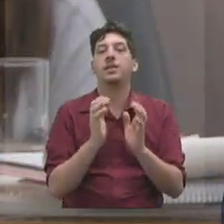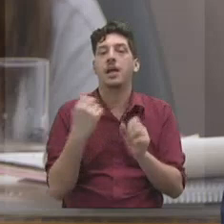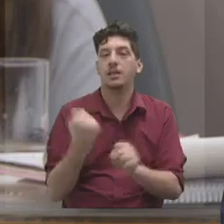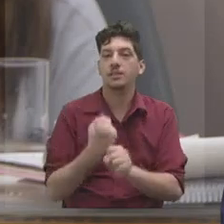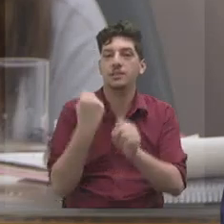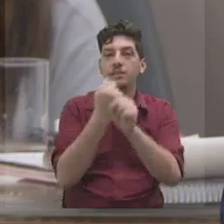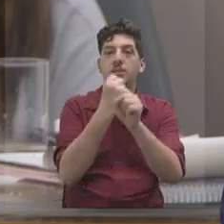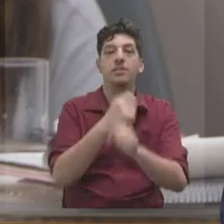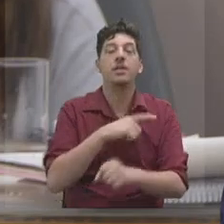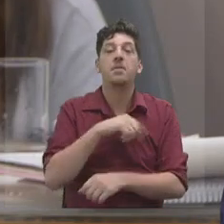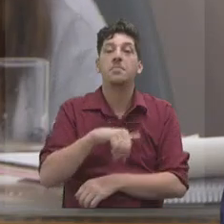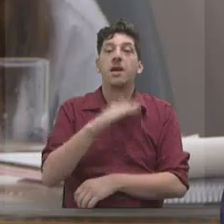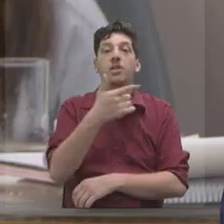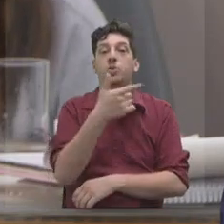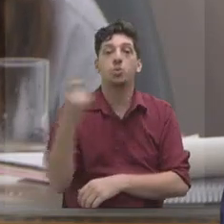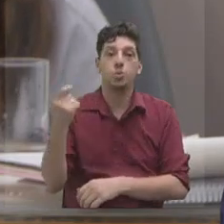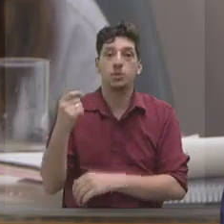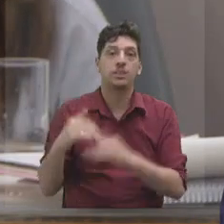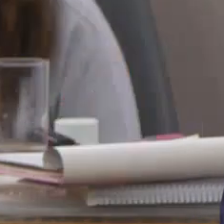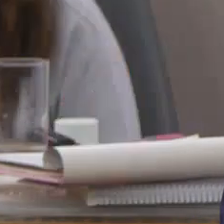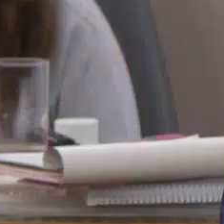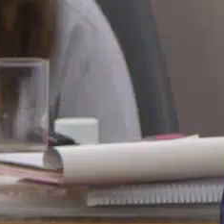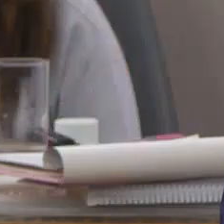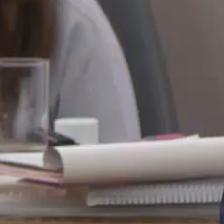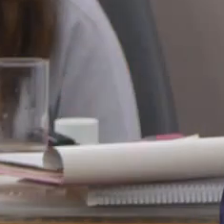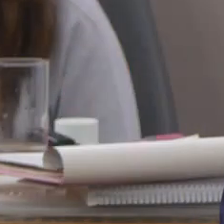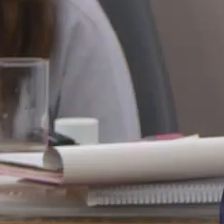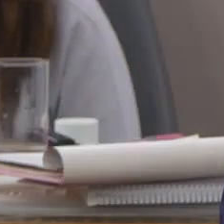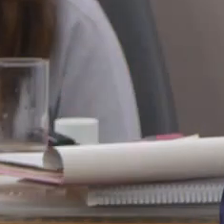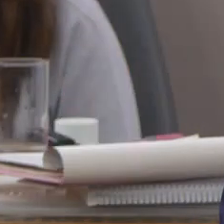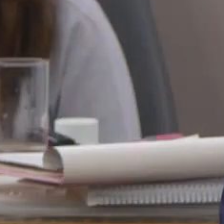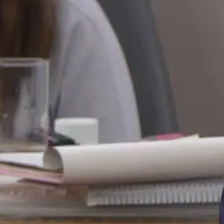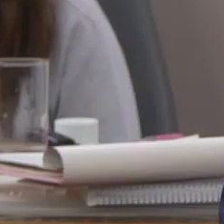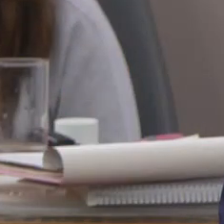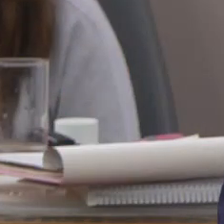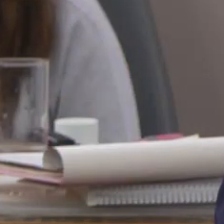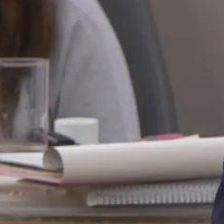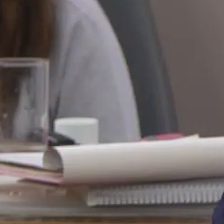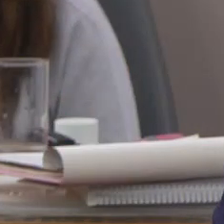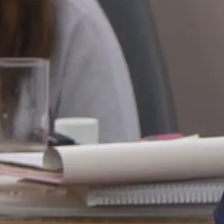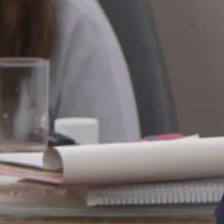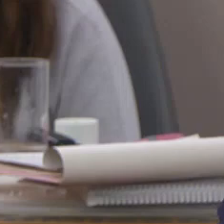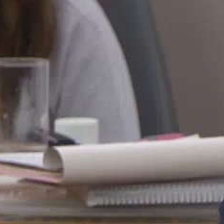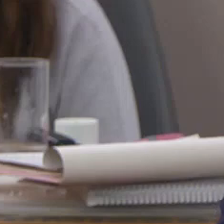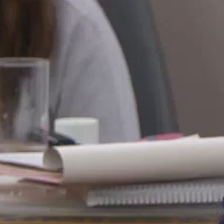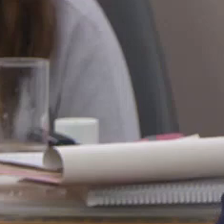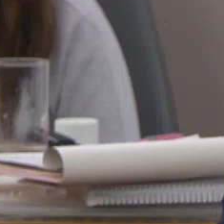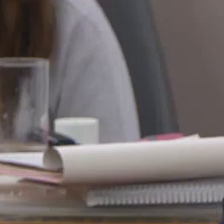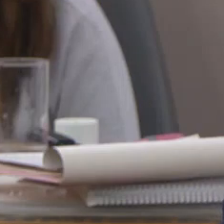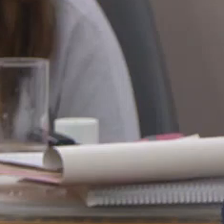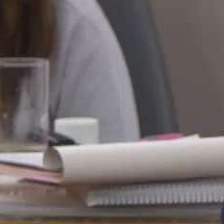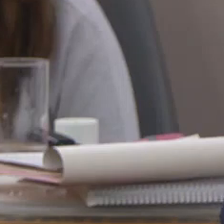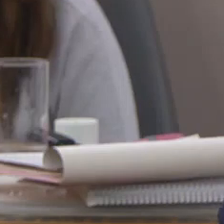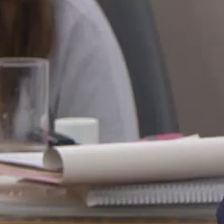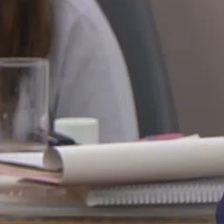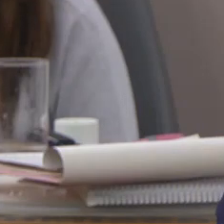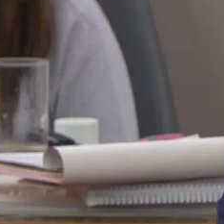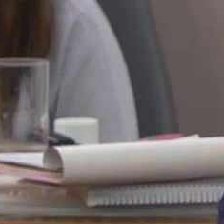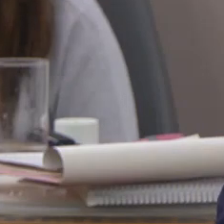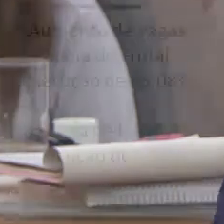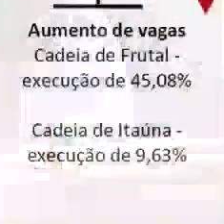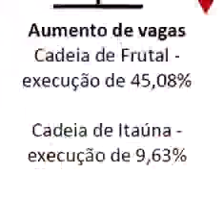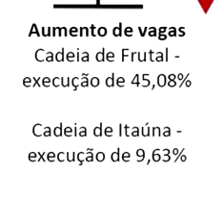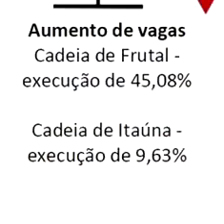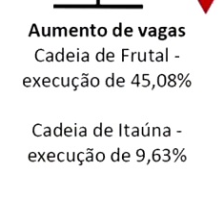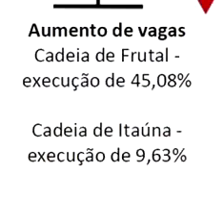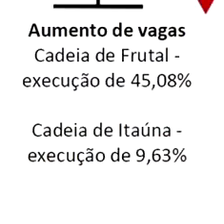sem andamento que são e quase 1 bilhão de reais de orçamento né o grande destaque aqui como eu já mencionei são os nossos hospitais regionais então a